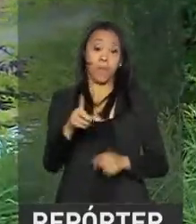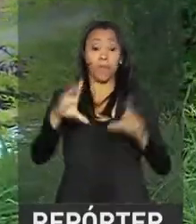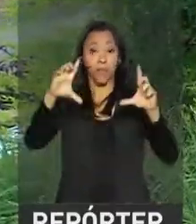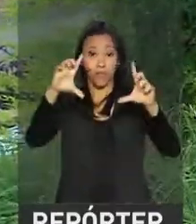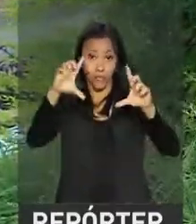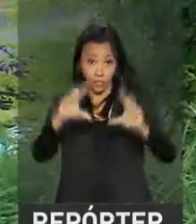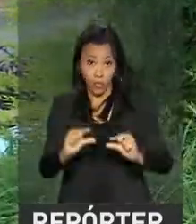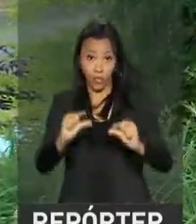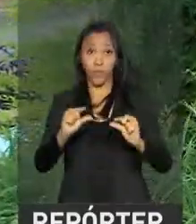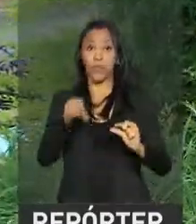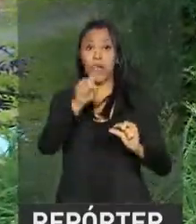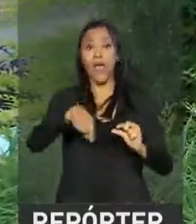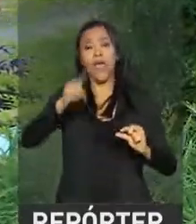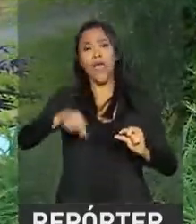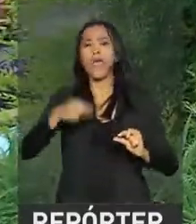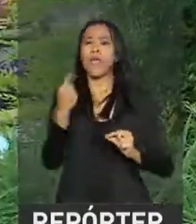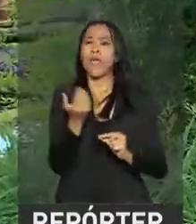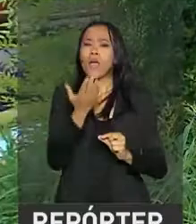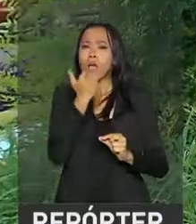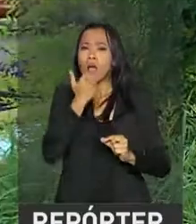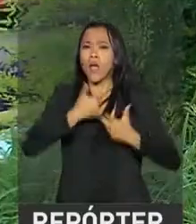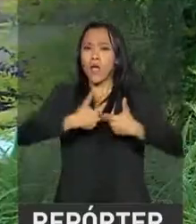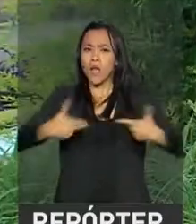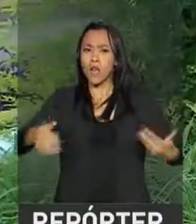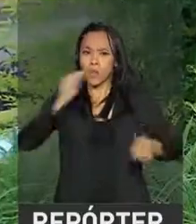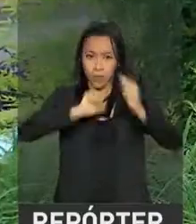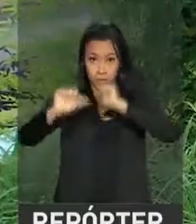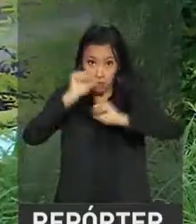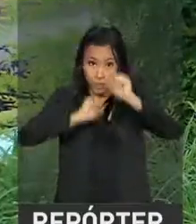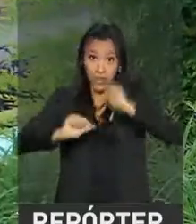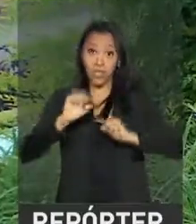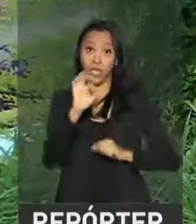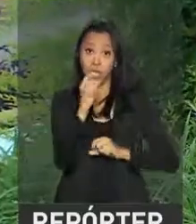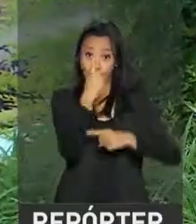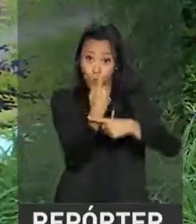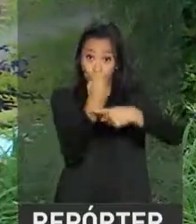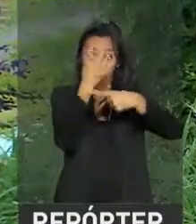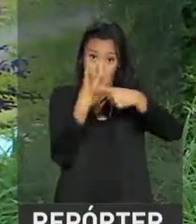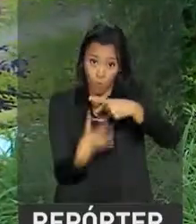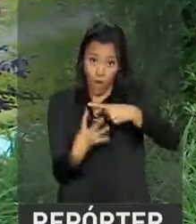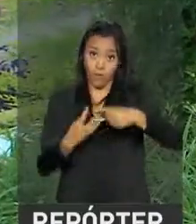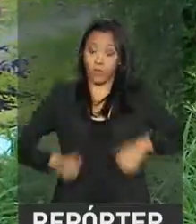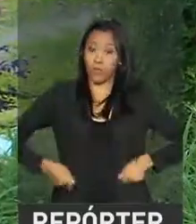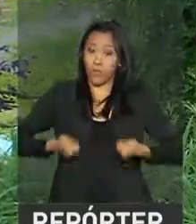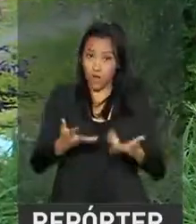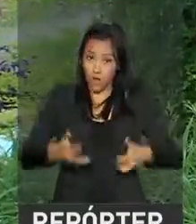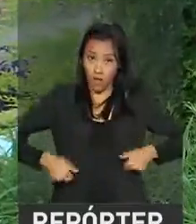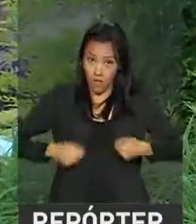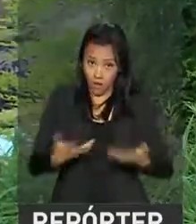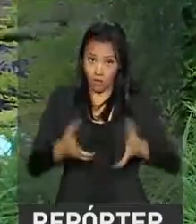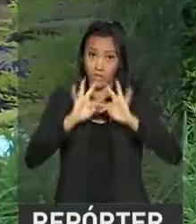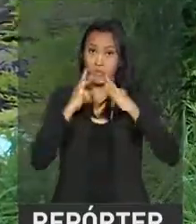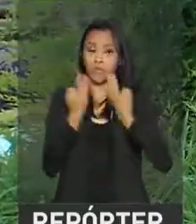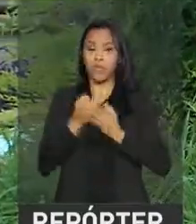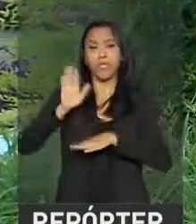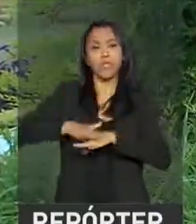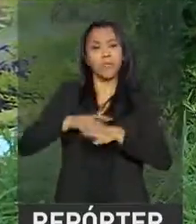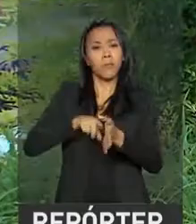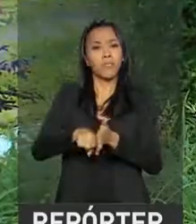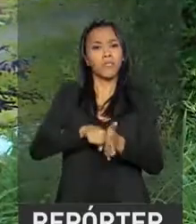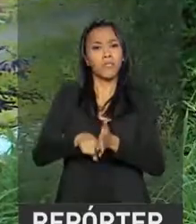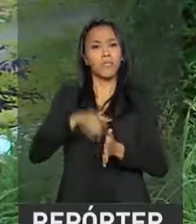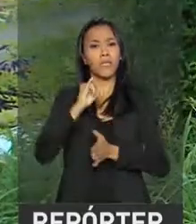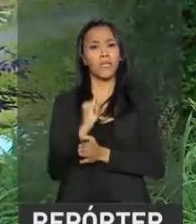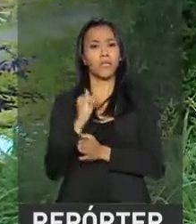foram os alimentos e bebidas que responde por cerca de um quarto dos gastos das famílias segundo o ibge a produção